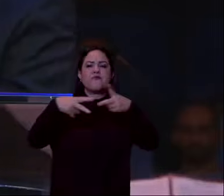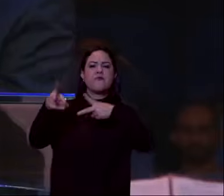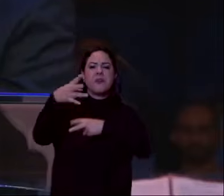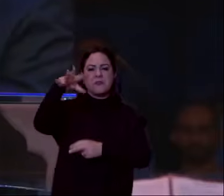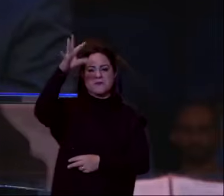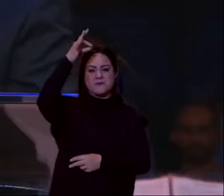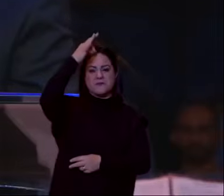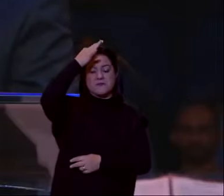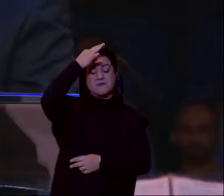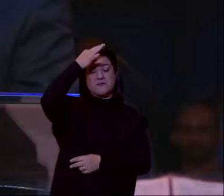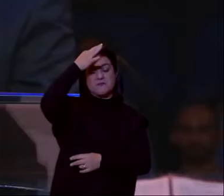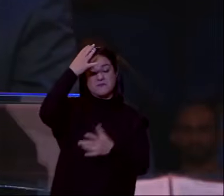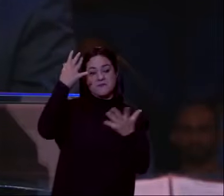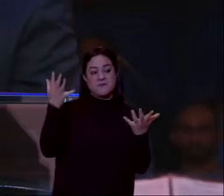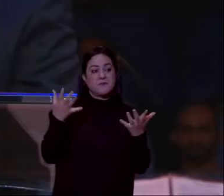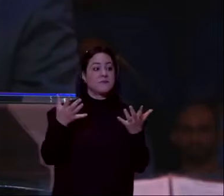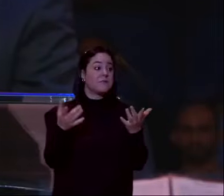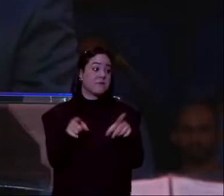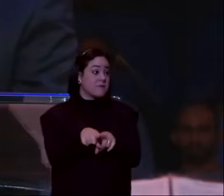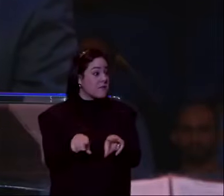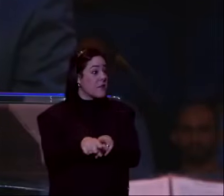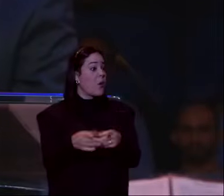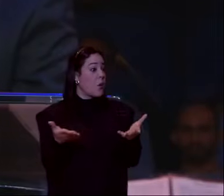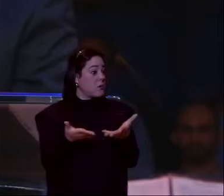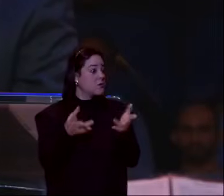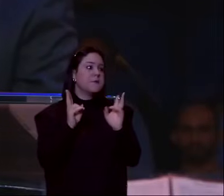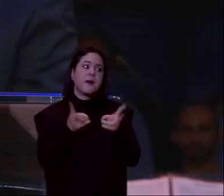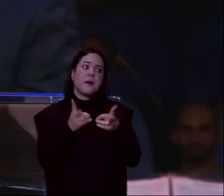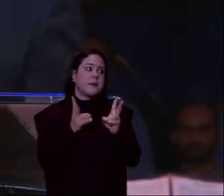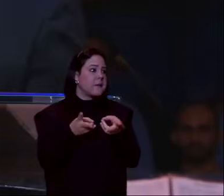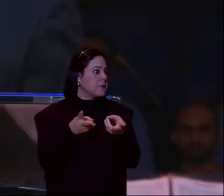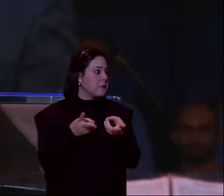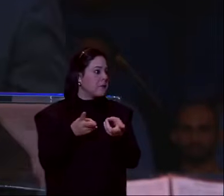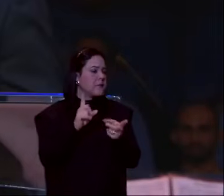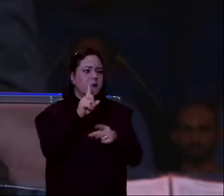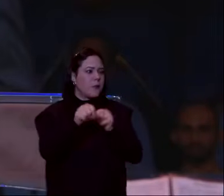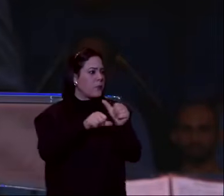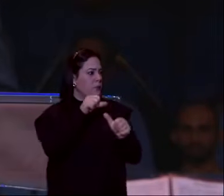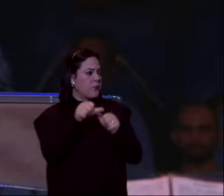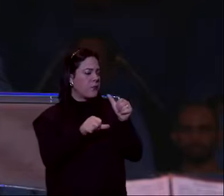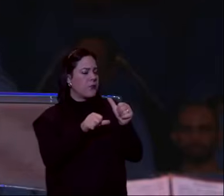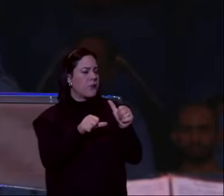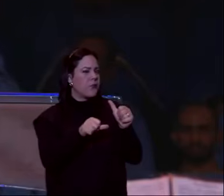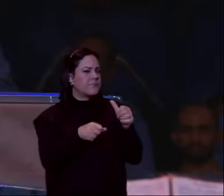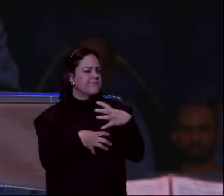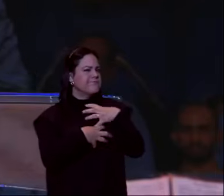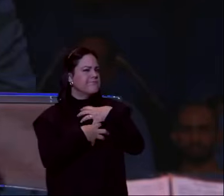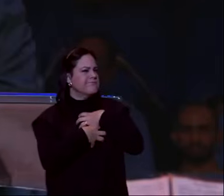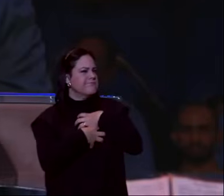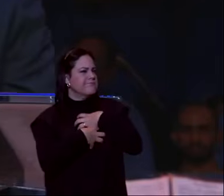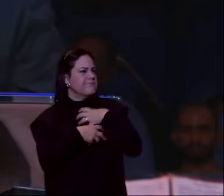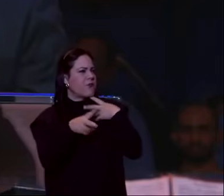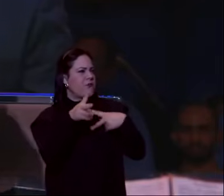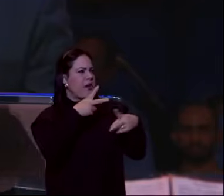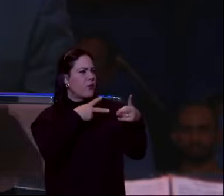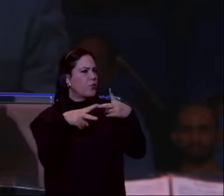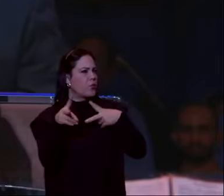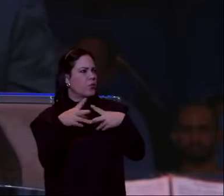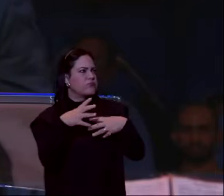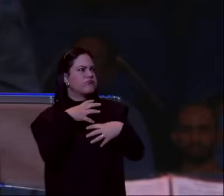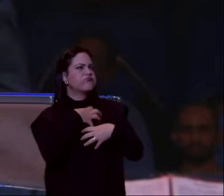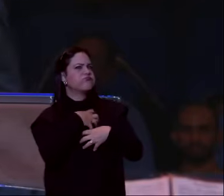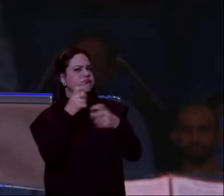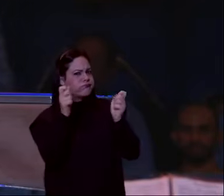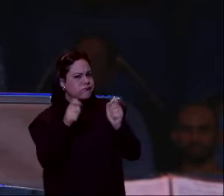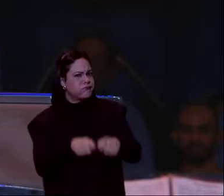E é assim que o Espírito Santo continua trabalhando hoje. O som da sua voz pode ser ouvido, e